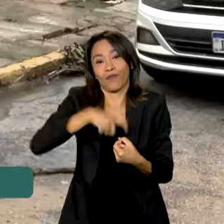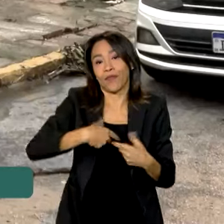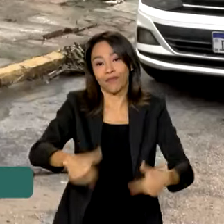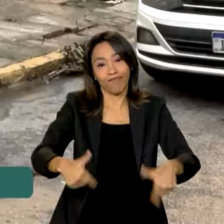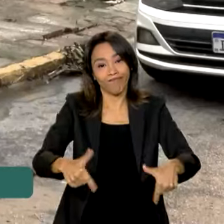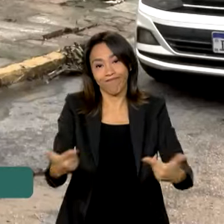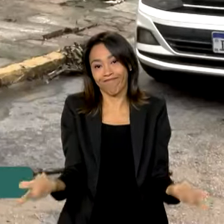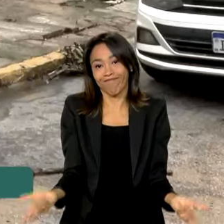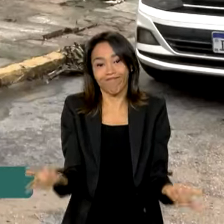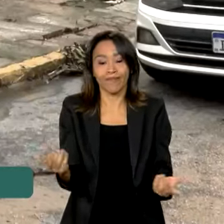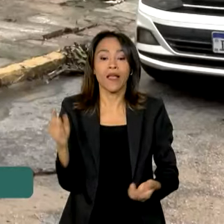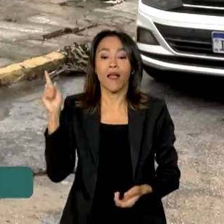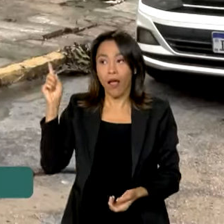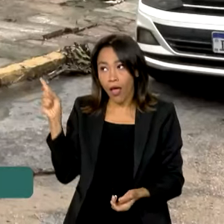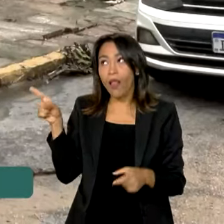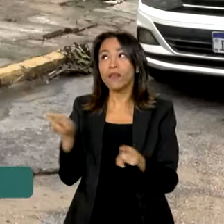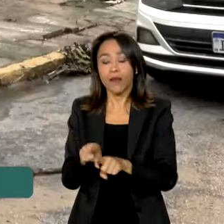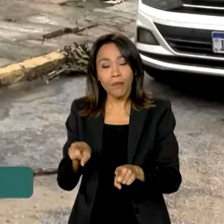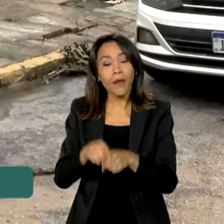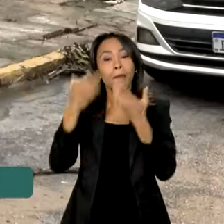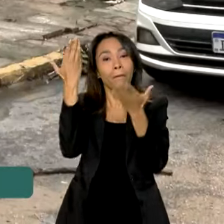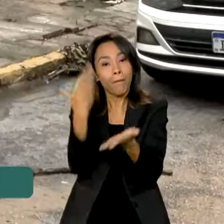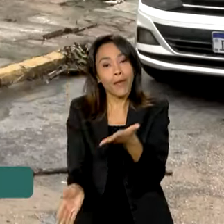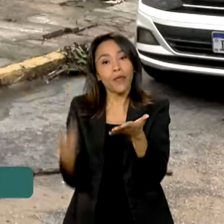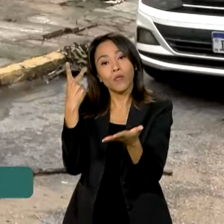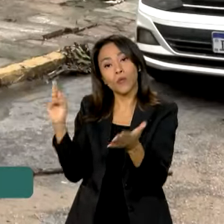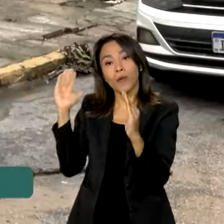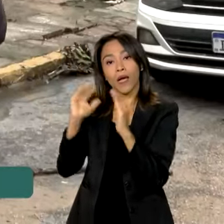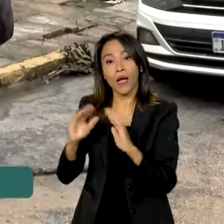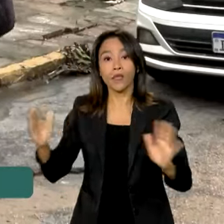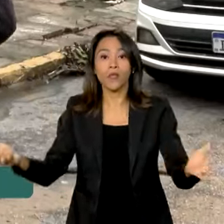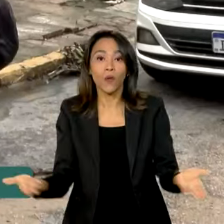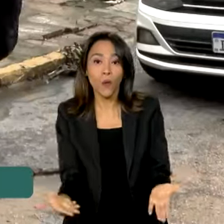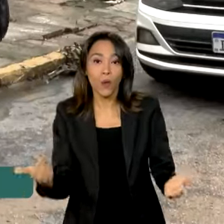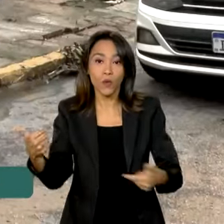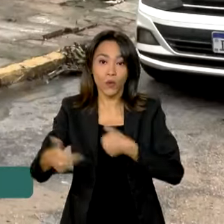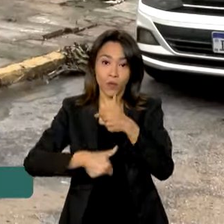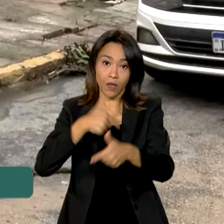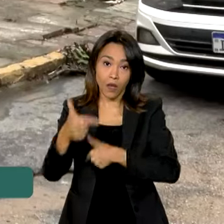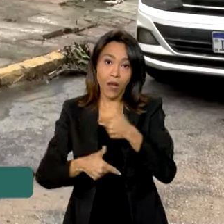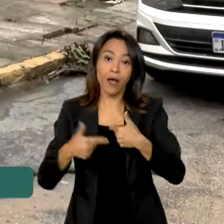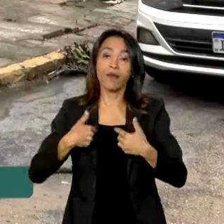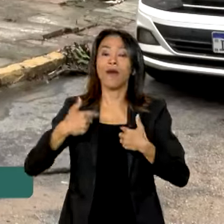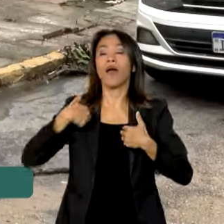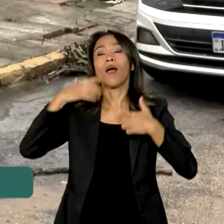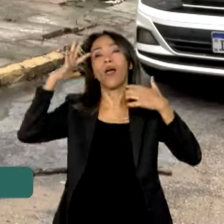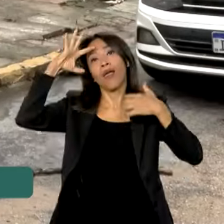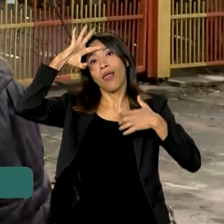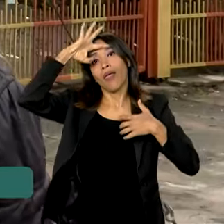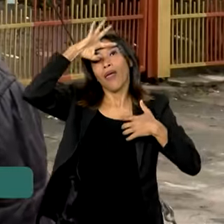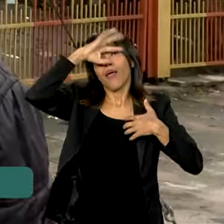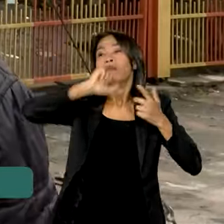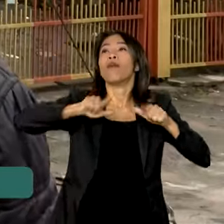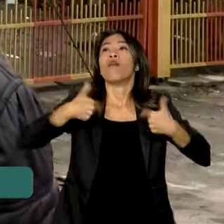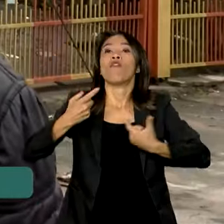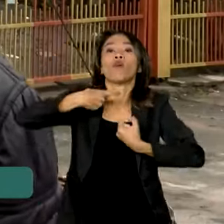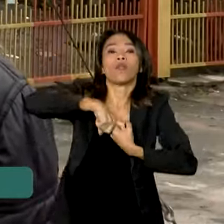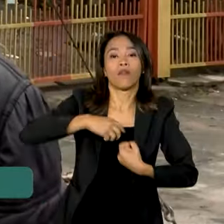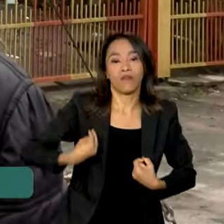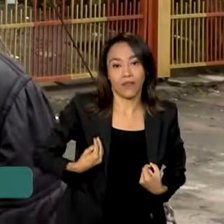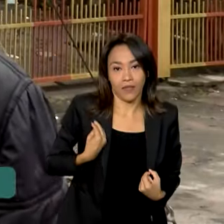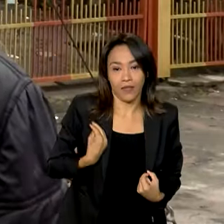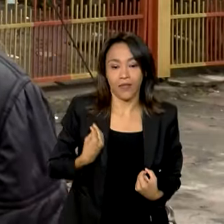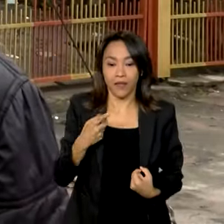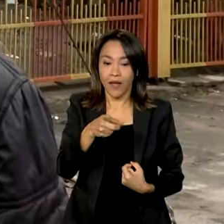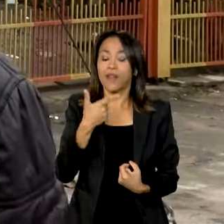alunos. Ela também perdeu a casa onde mora e hoje o trabalho é uma forma de retomar a vida. A nossa grande vontade